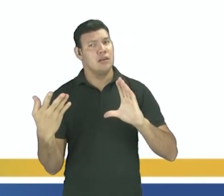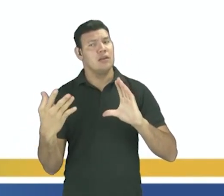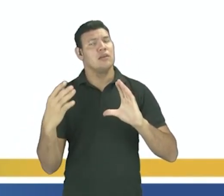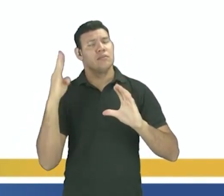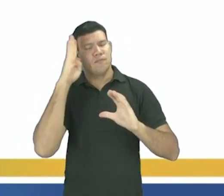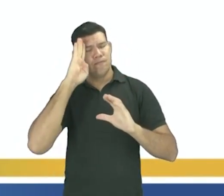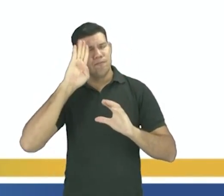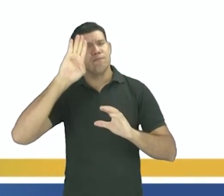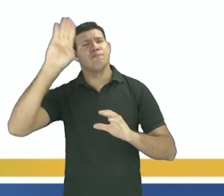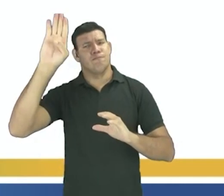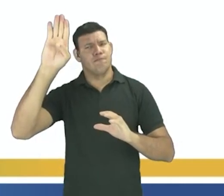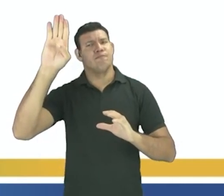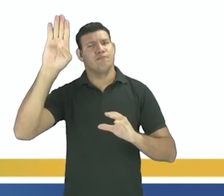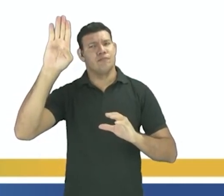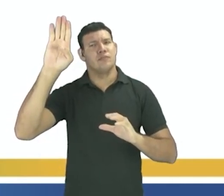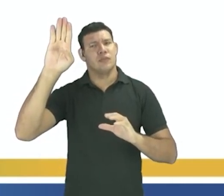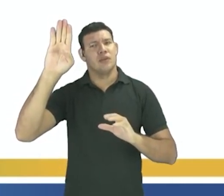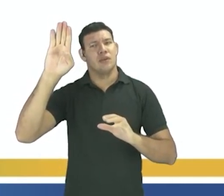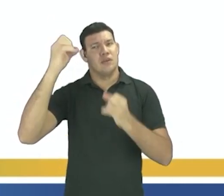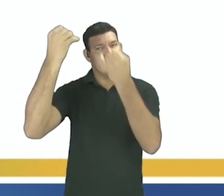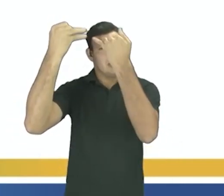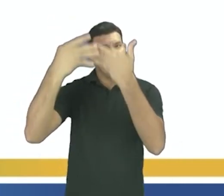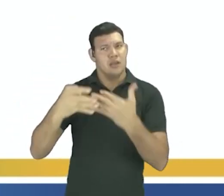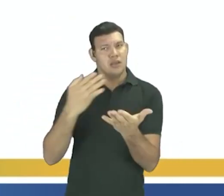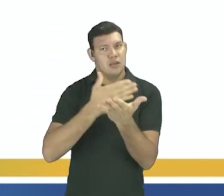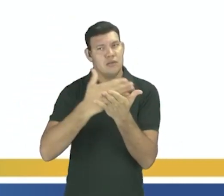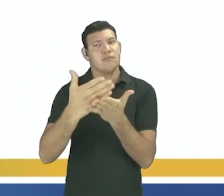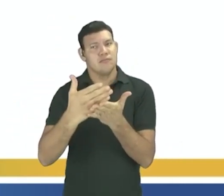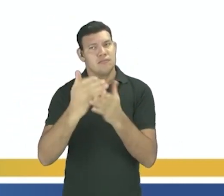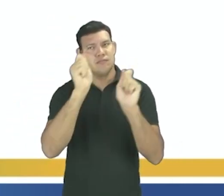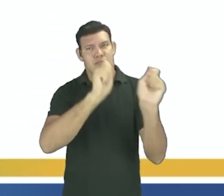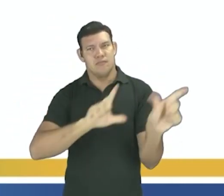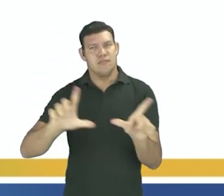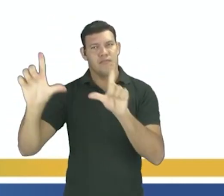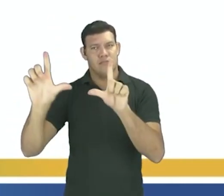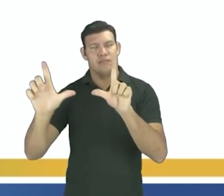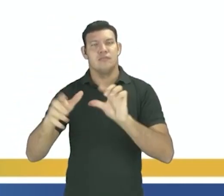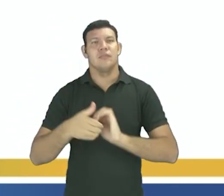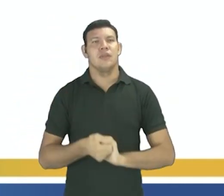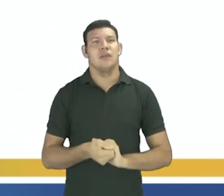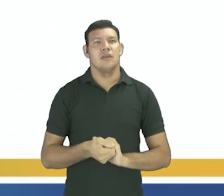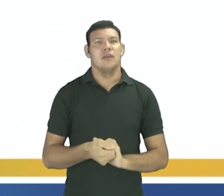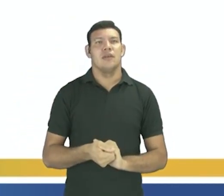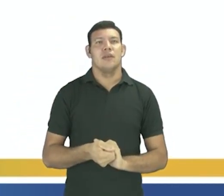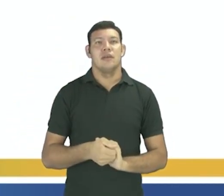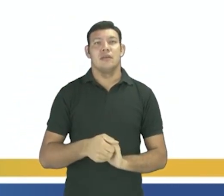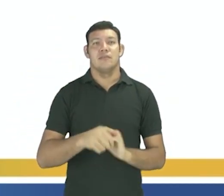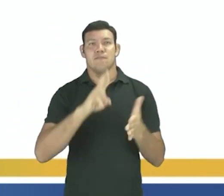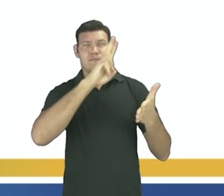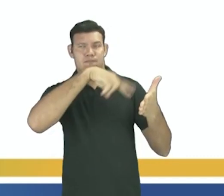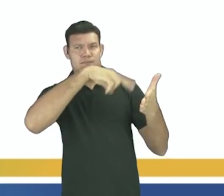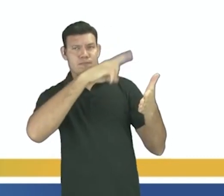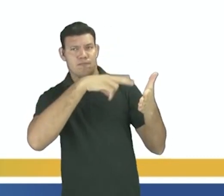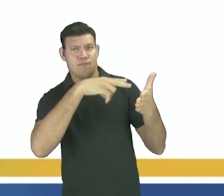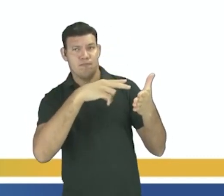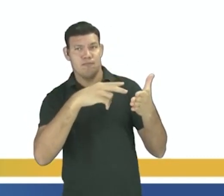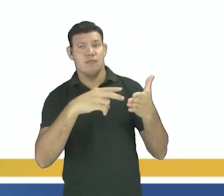principais que eu falei desde o início desses slides, desse comentário. Leia as afirmações e marque